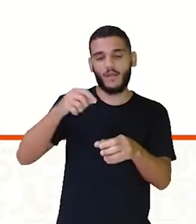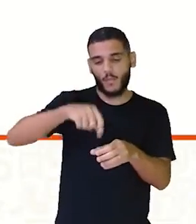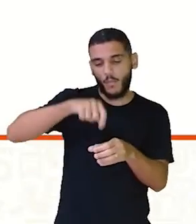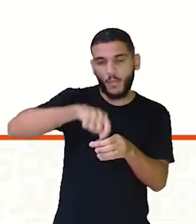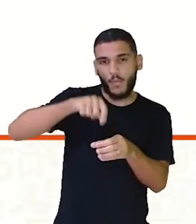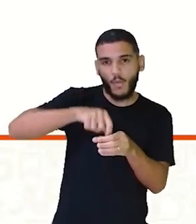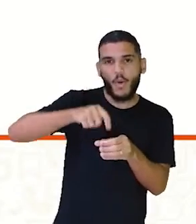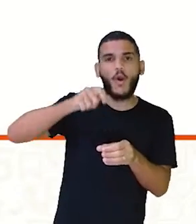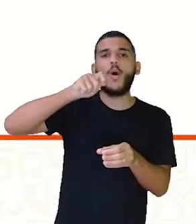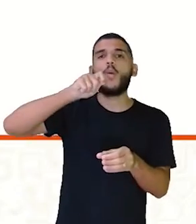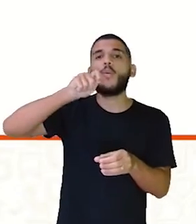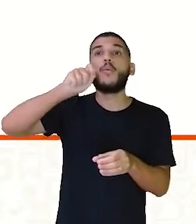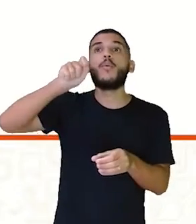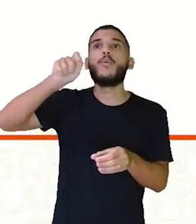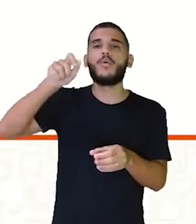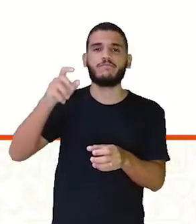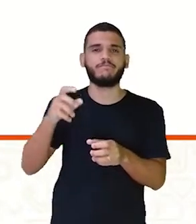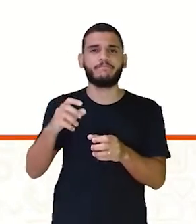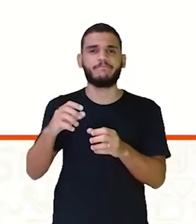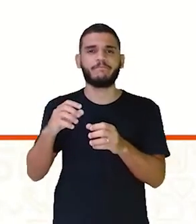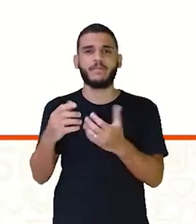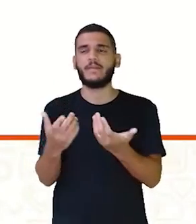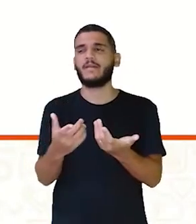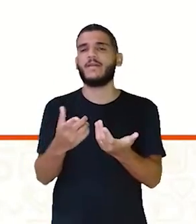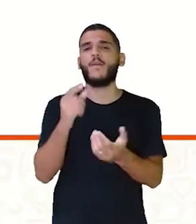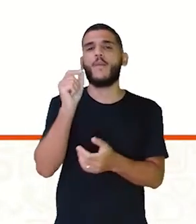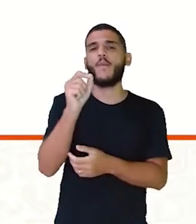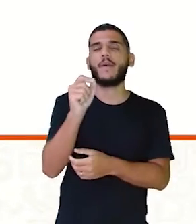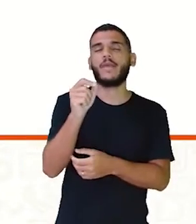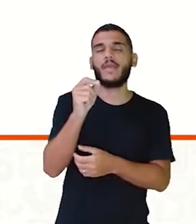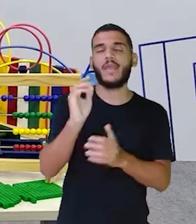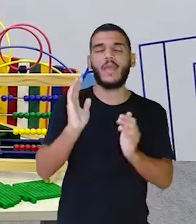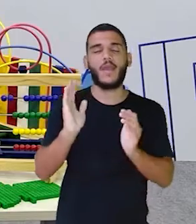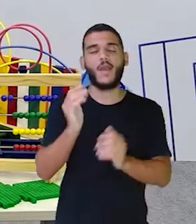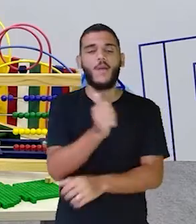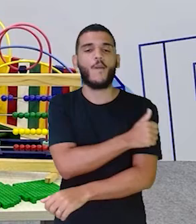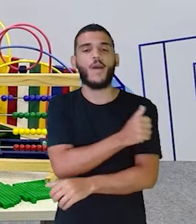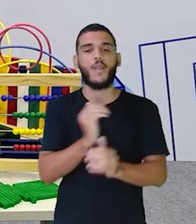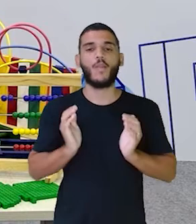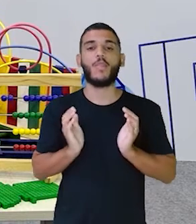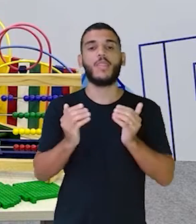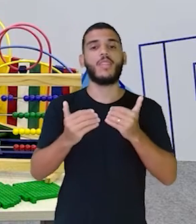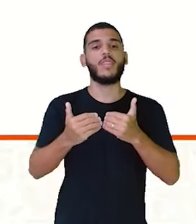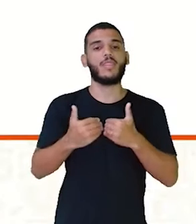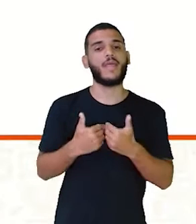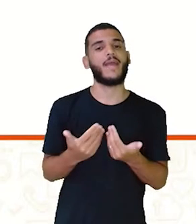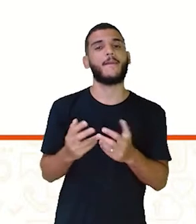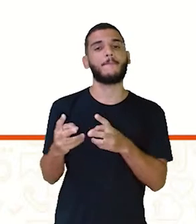o que é que vai contemplar no estudante TEA? Vamos lá.